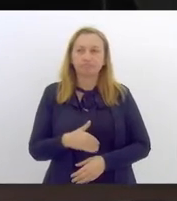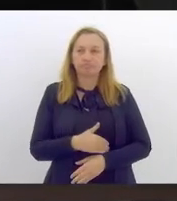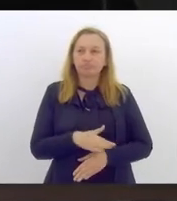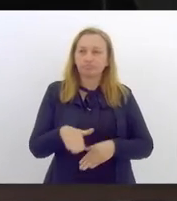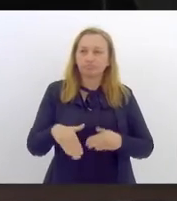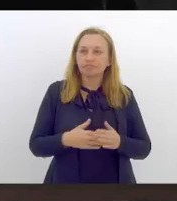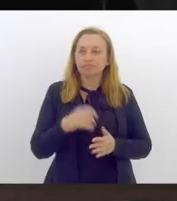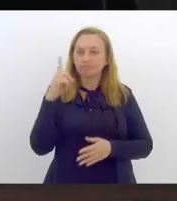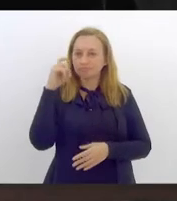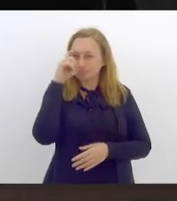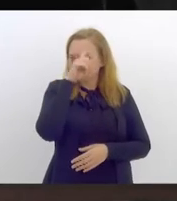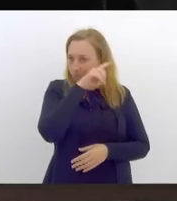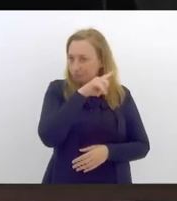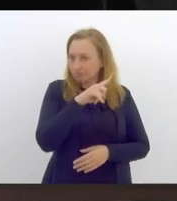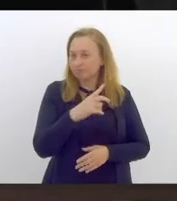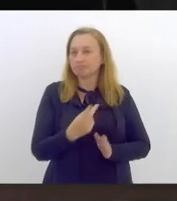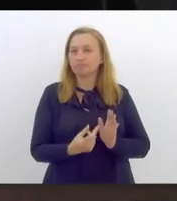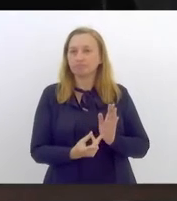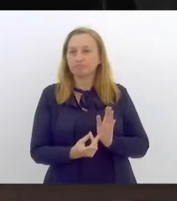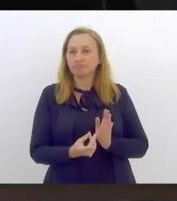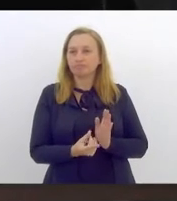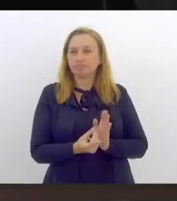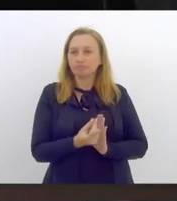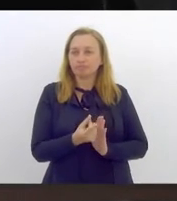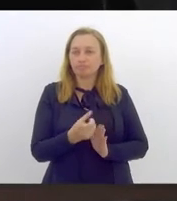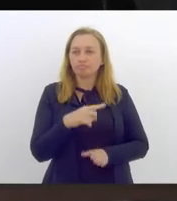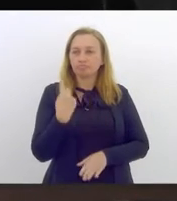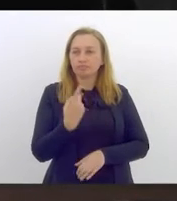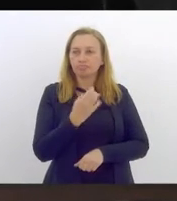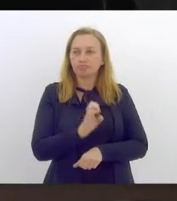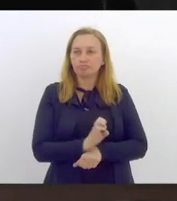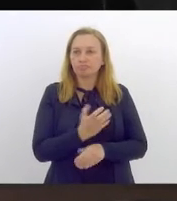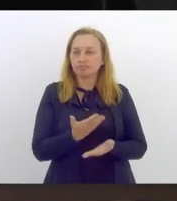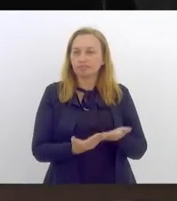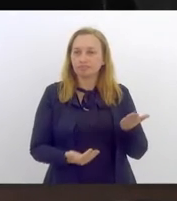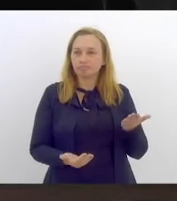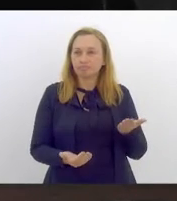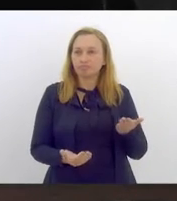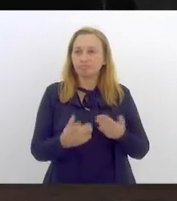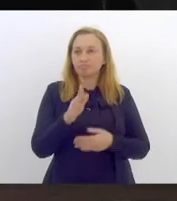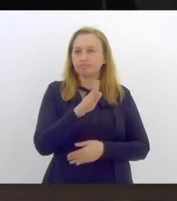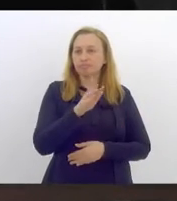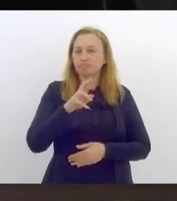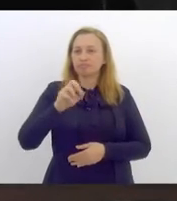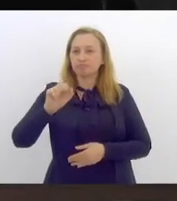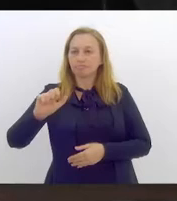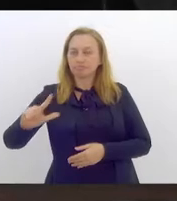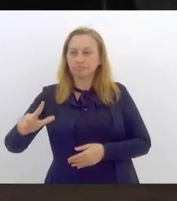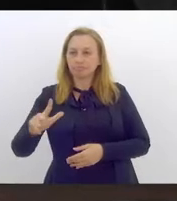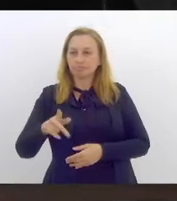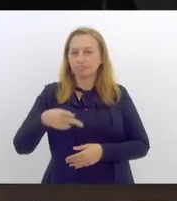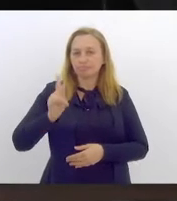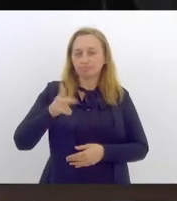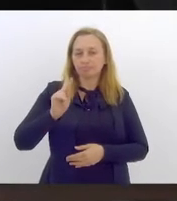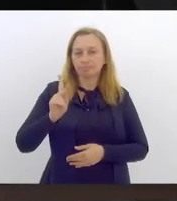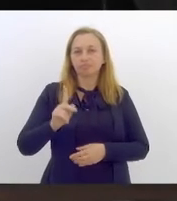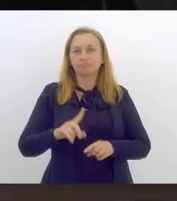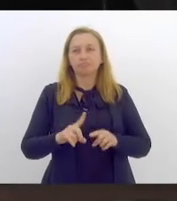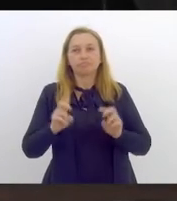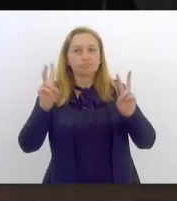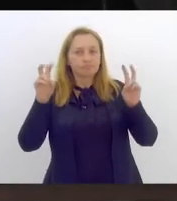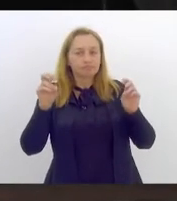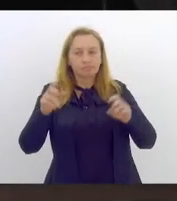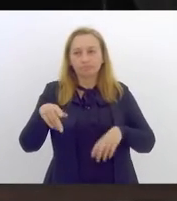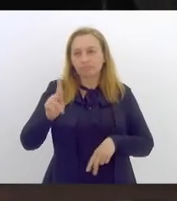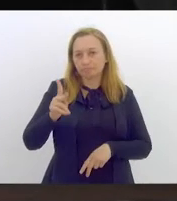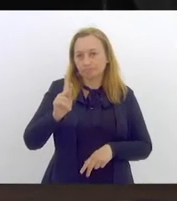as dificuldades financeiras do nosso Estado à queda do preço do barril do petróleo. E a questão dos royalties